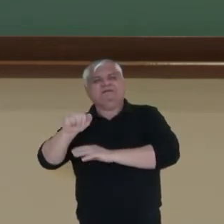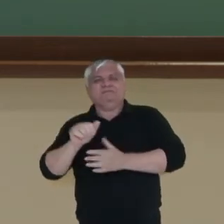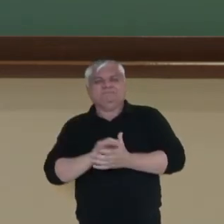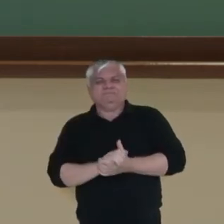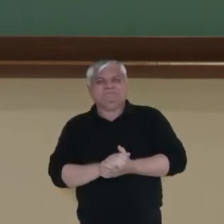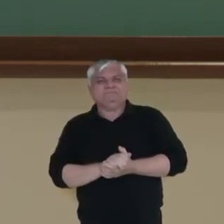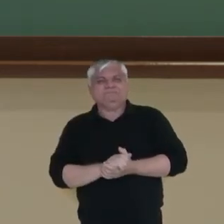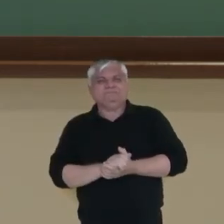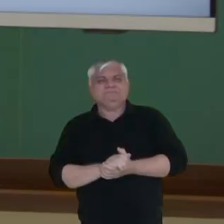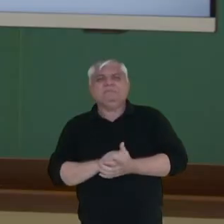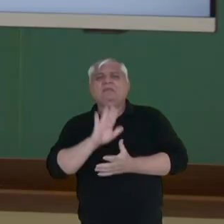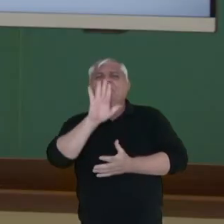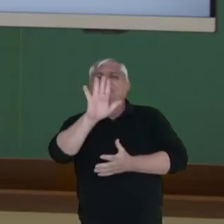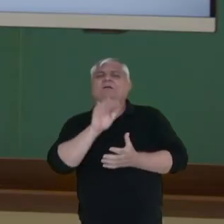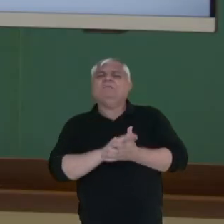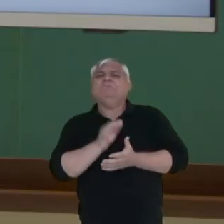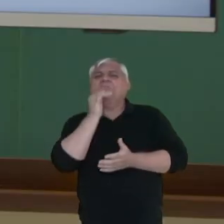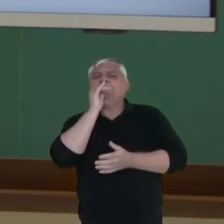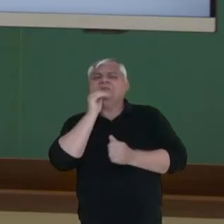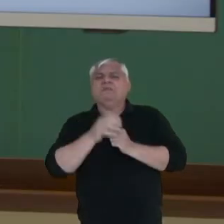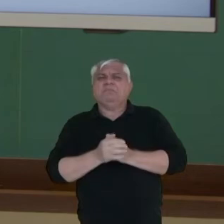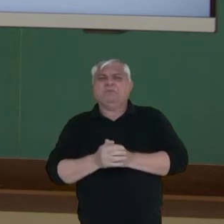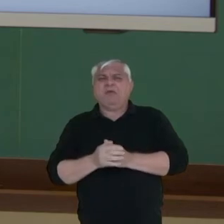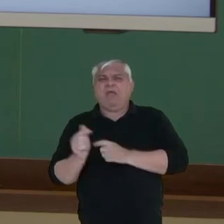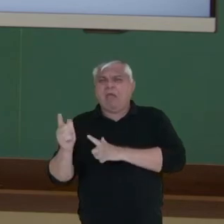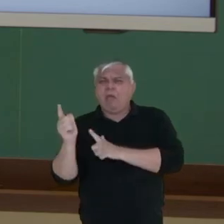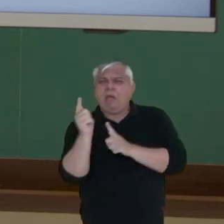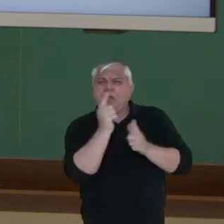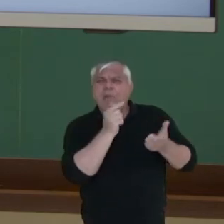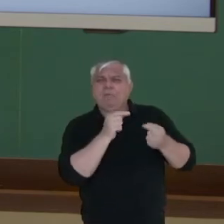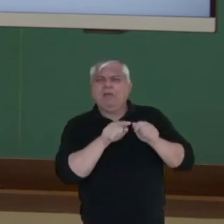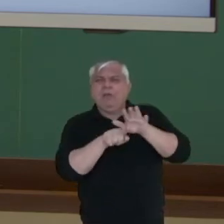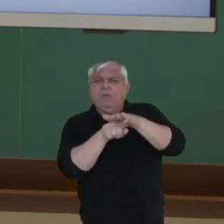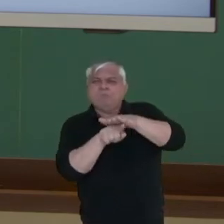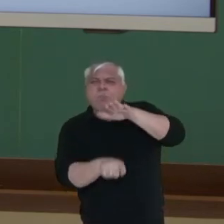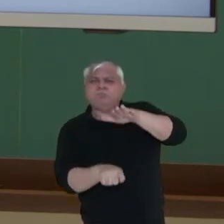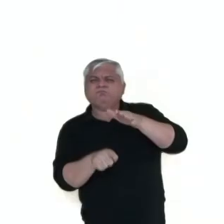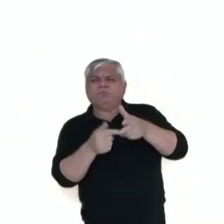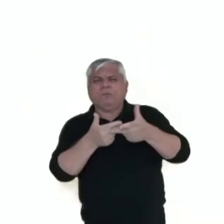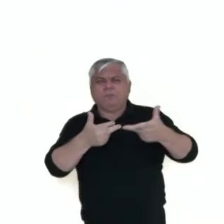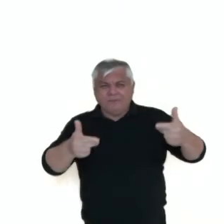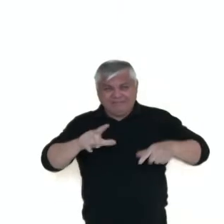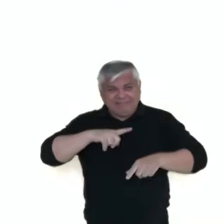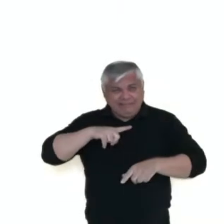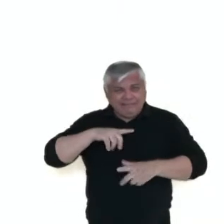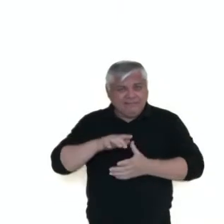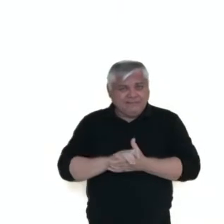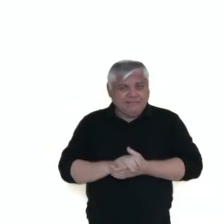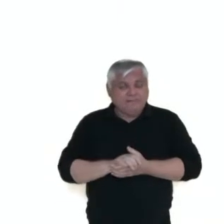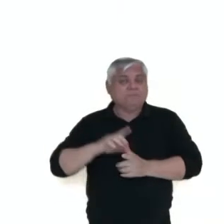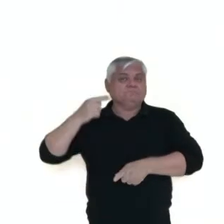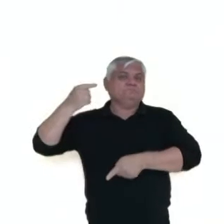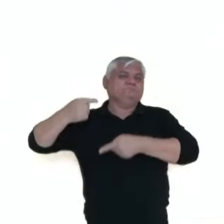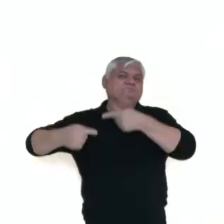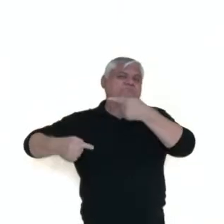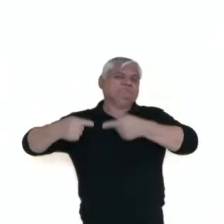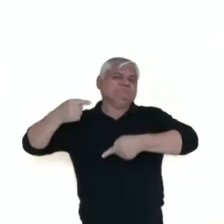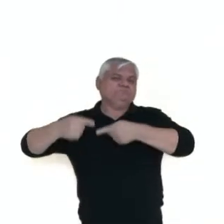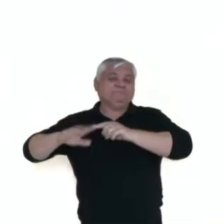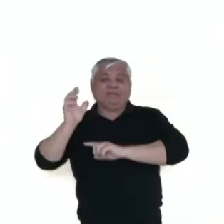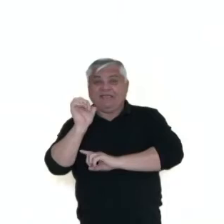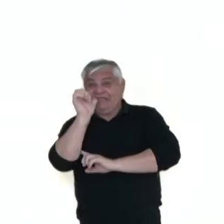E sobre as armas? Será que esses países têm grandes armas? As disputas com as quais a Índia